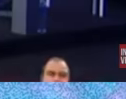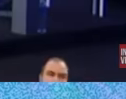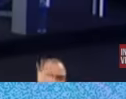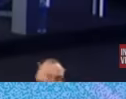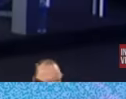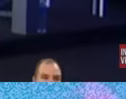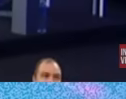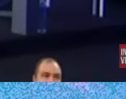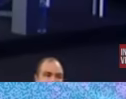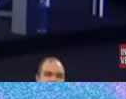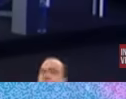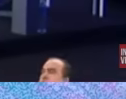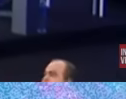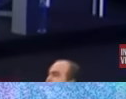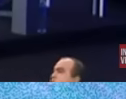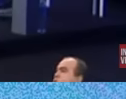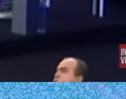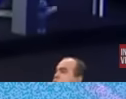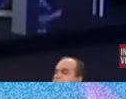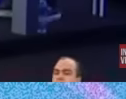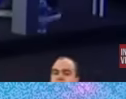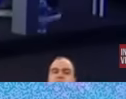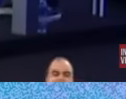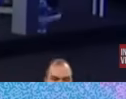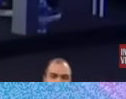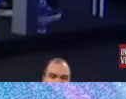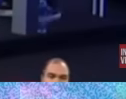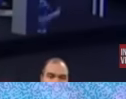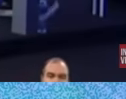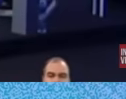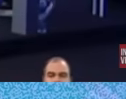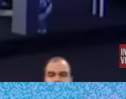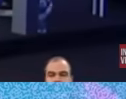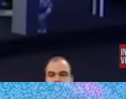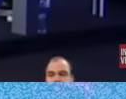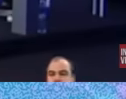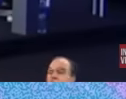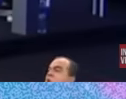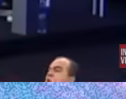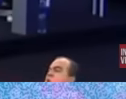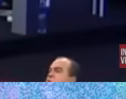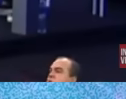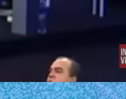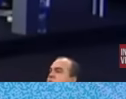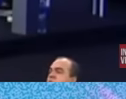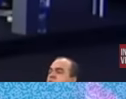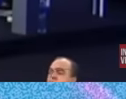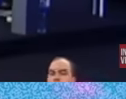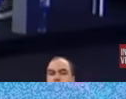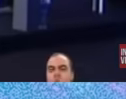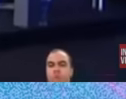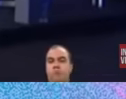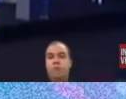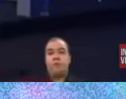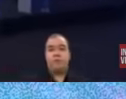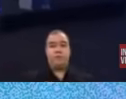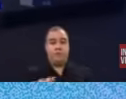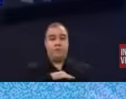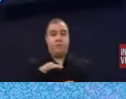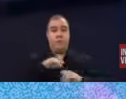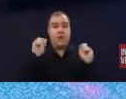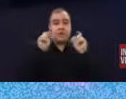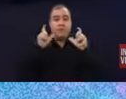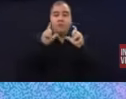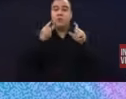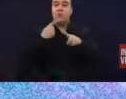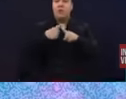O pato é você, cara. Retornem, por favor. Antiético, vagabundo. Você está formalmente advertido, porque